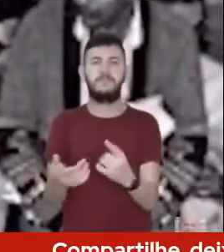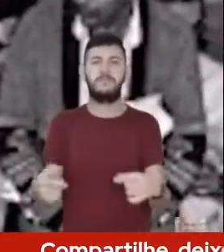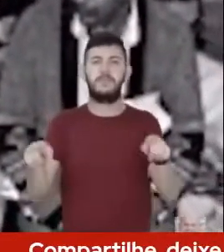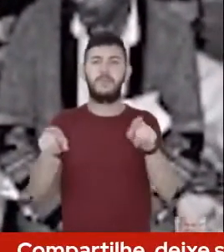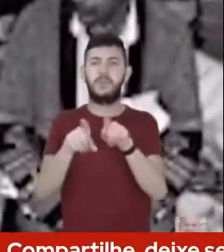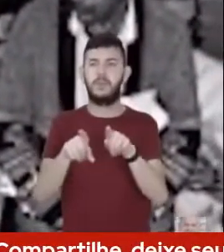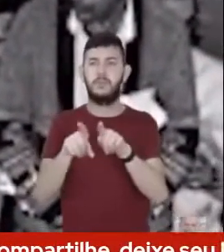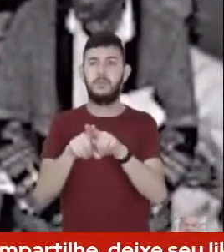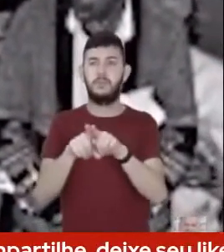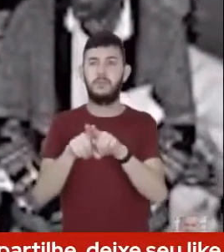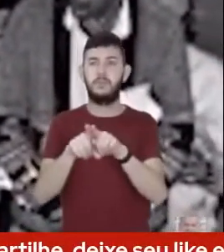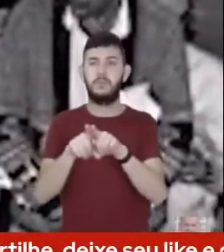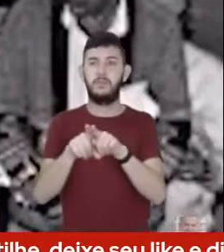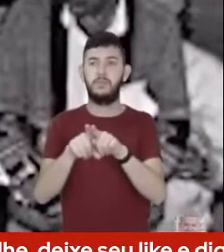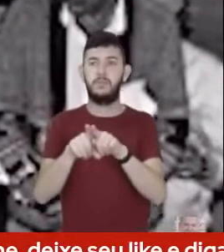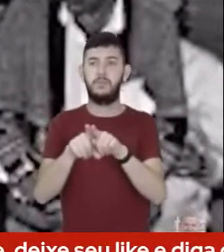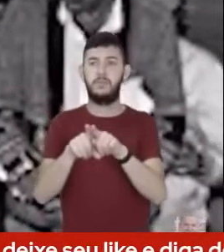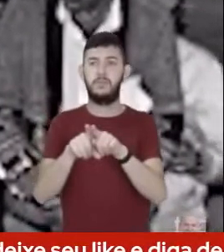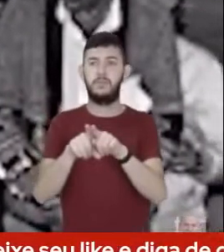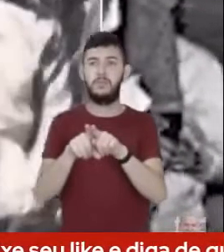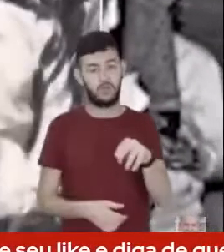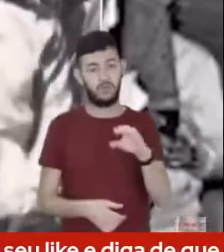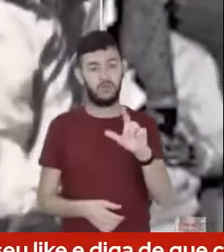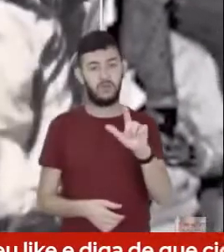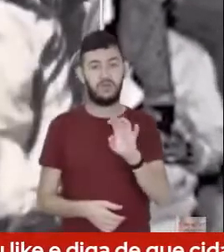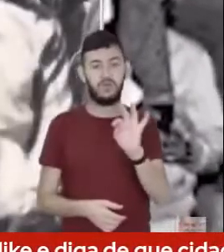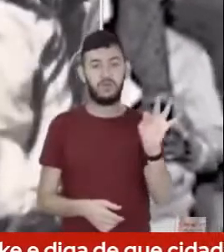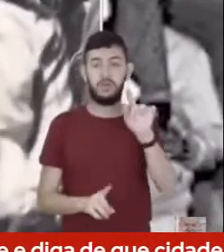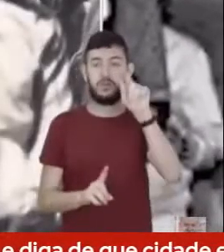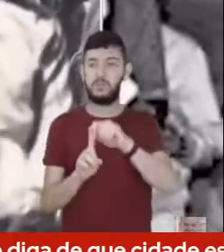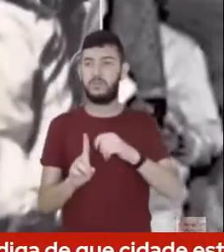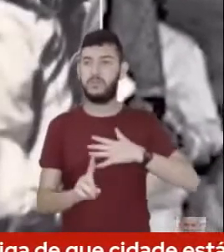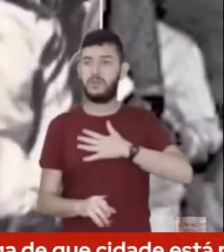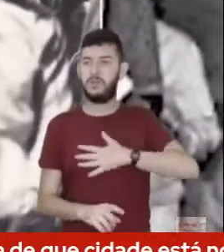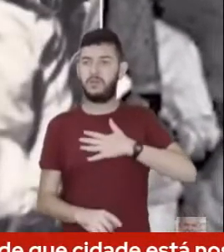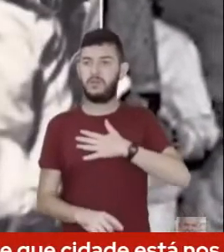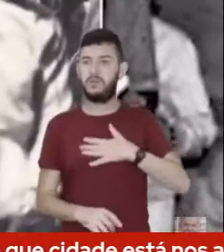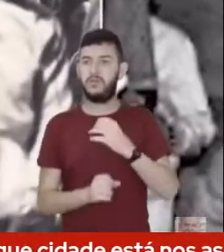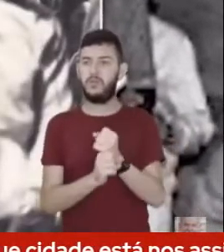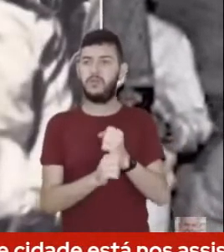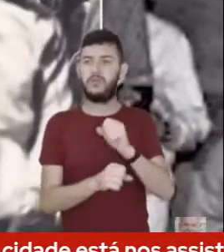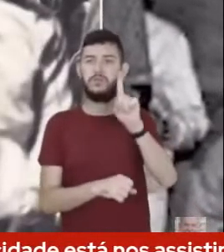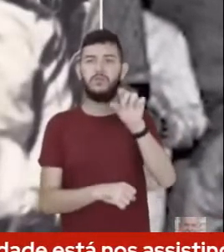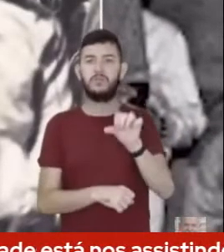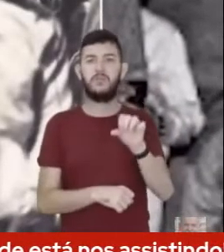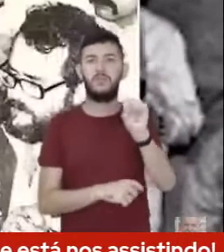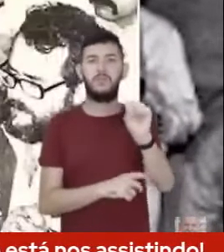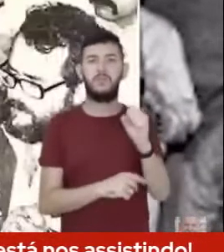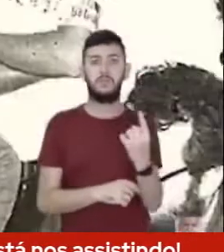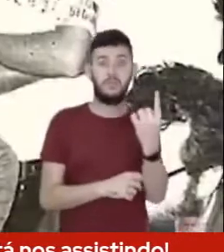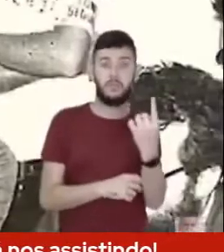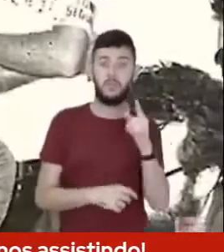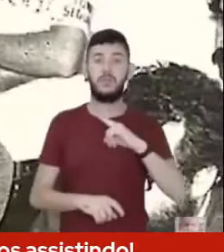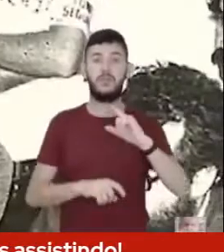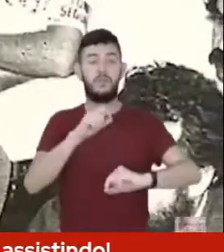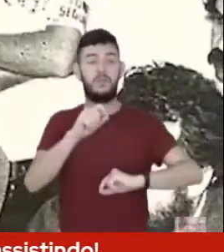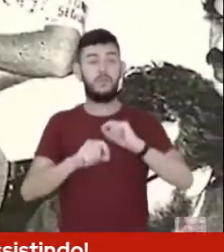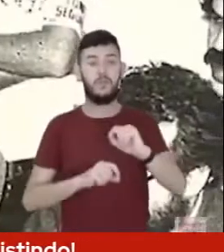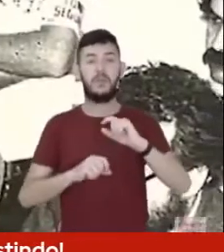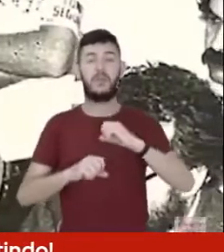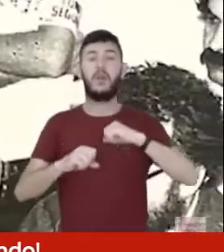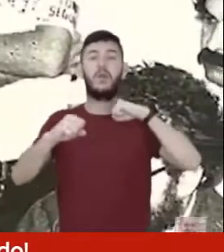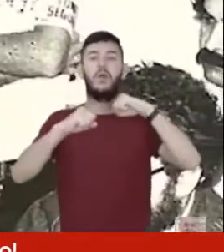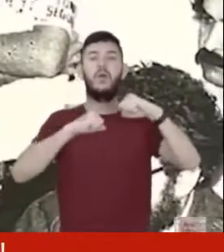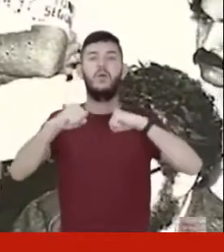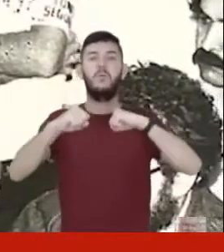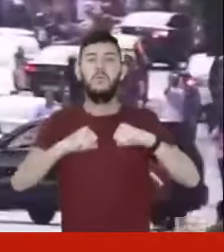de 1981, o movimento sindical ampliou sua participação no processo político de redemocratização do